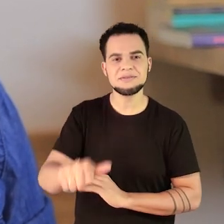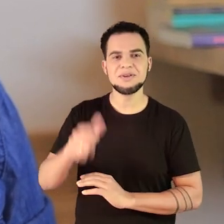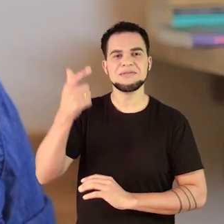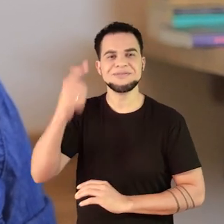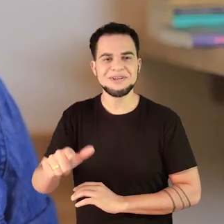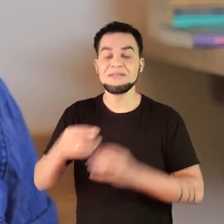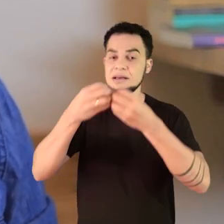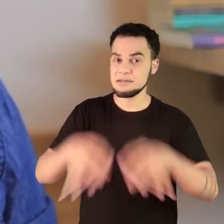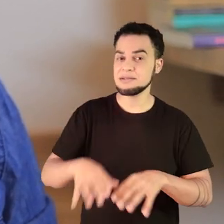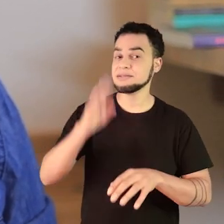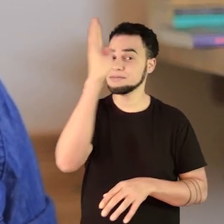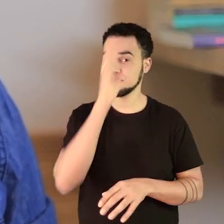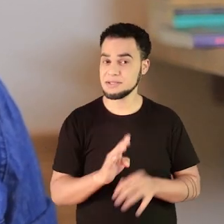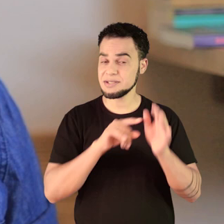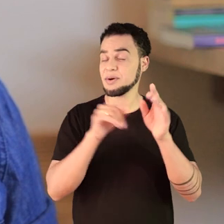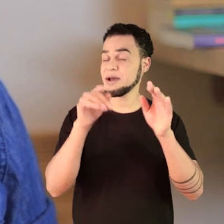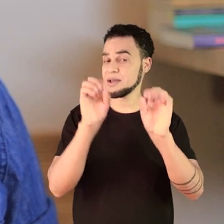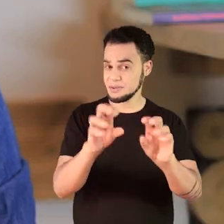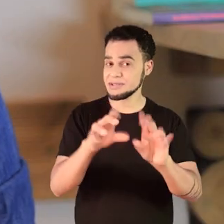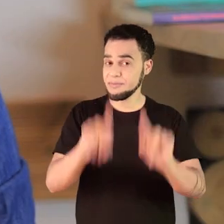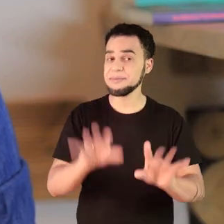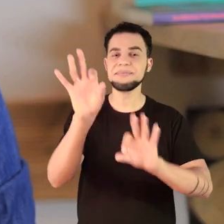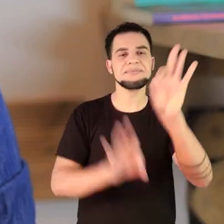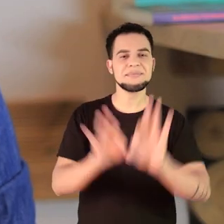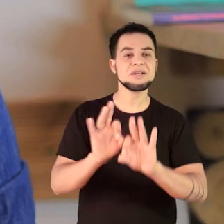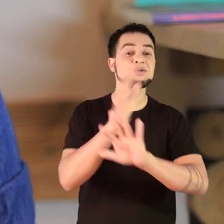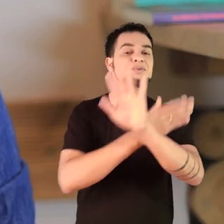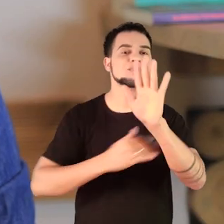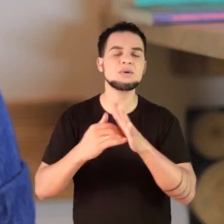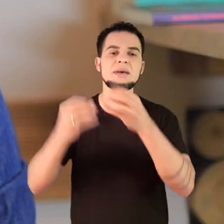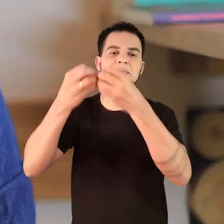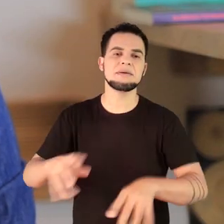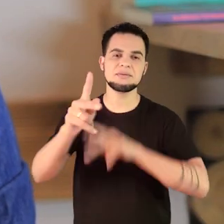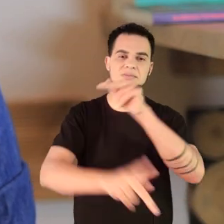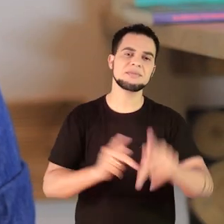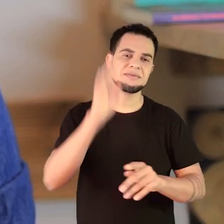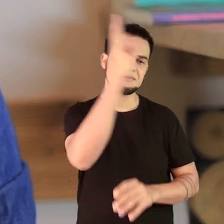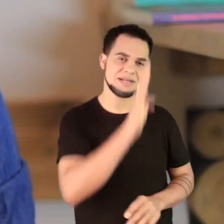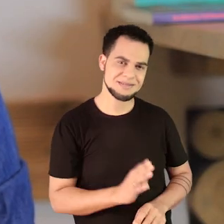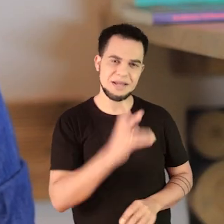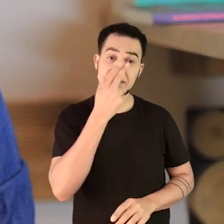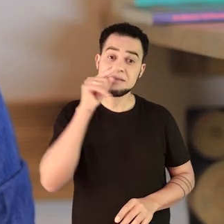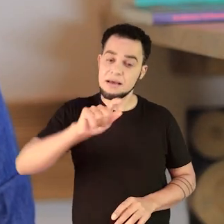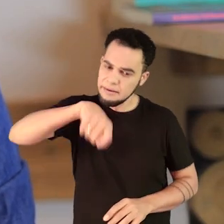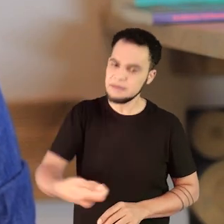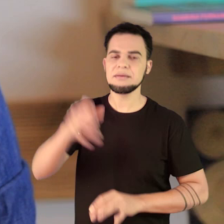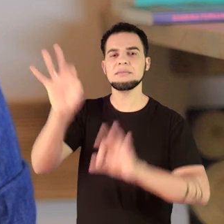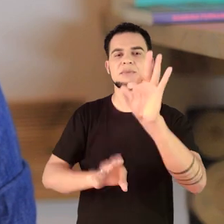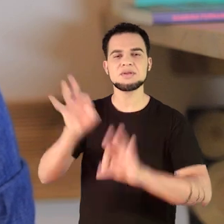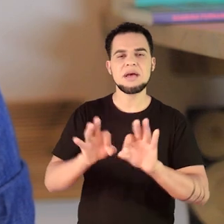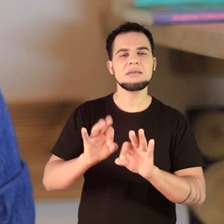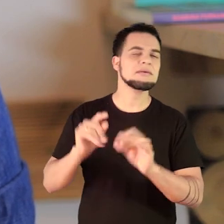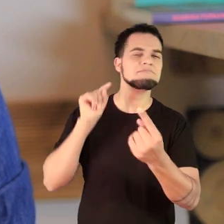que a crise da educação no Brasil é um projeto, assim como tudo que prejudica o povo brasileiro, como tudo que é